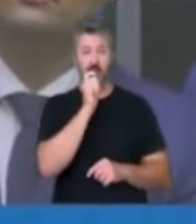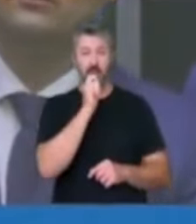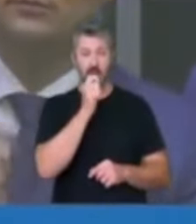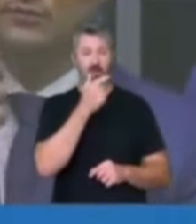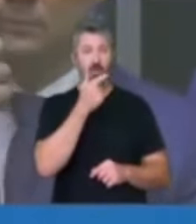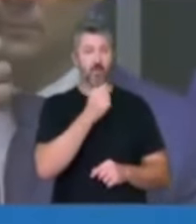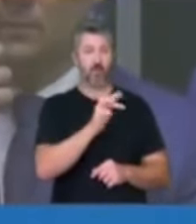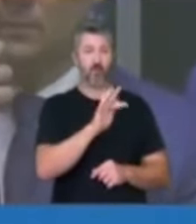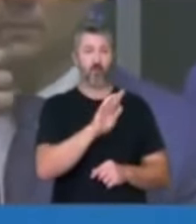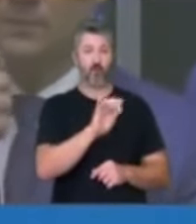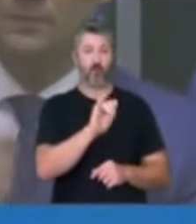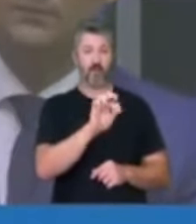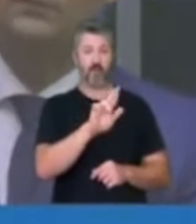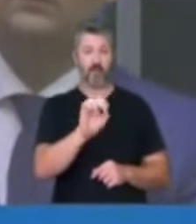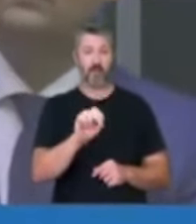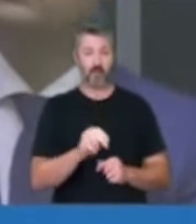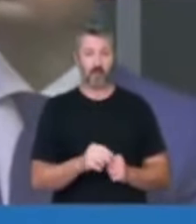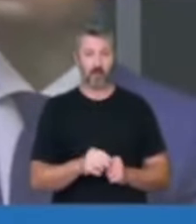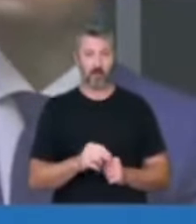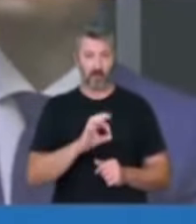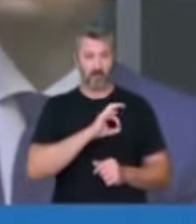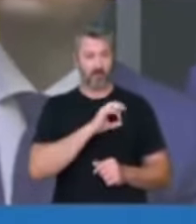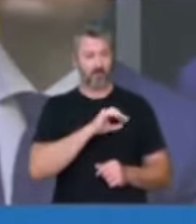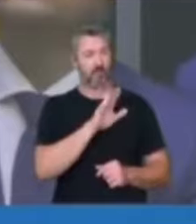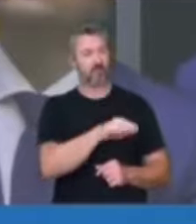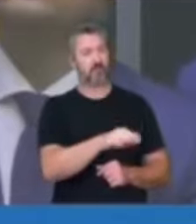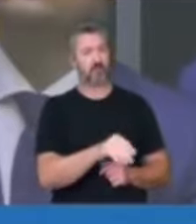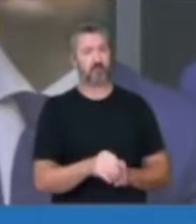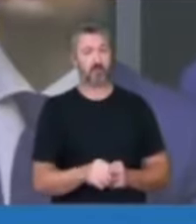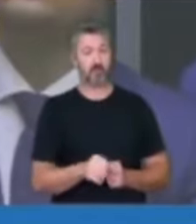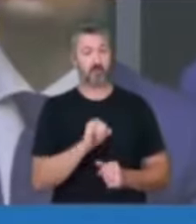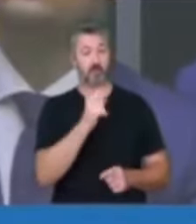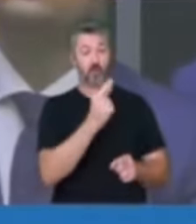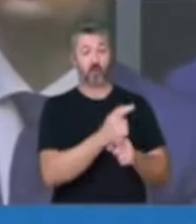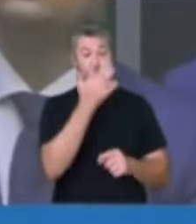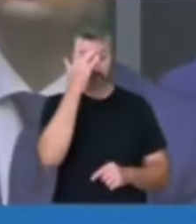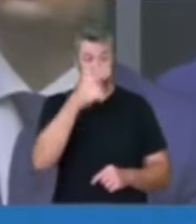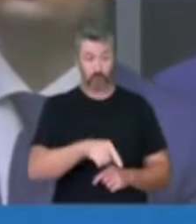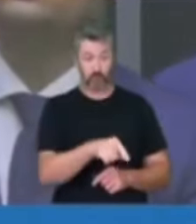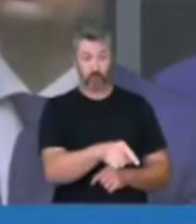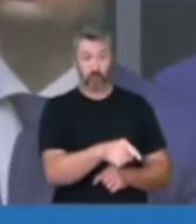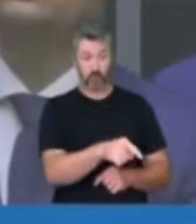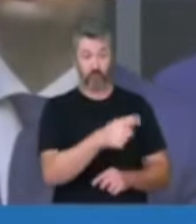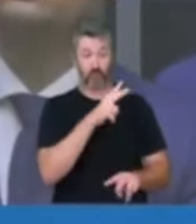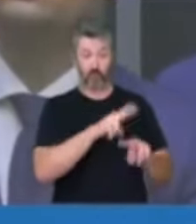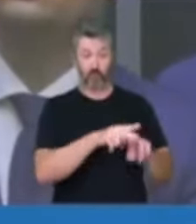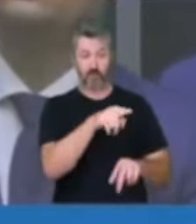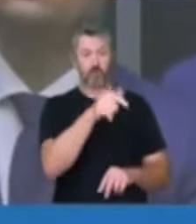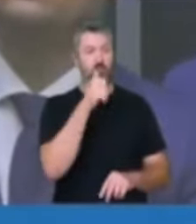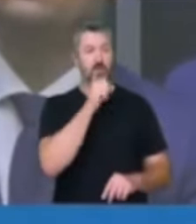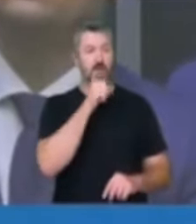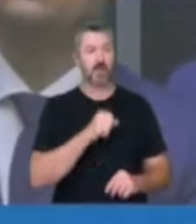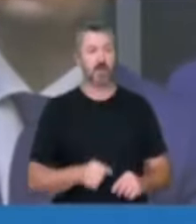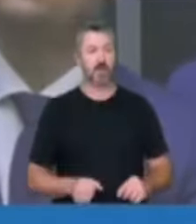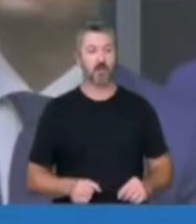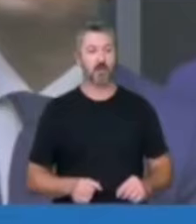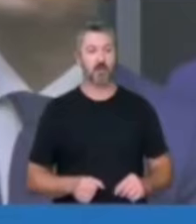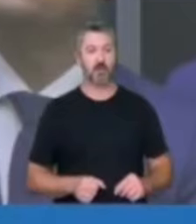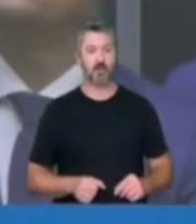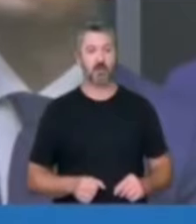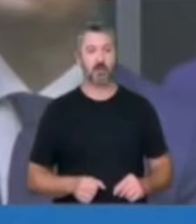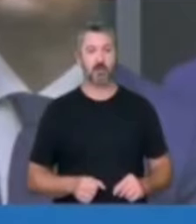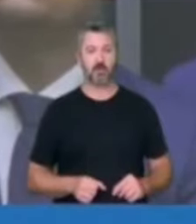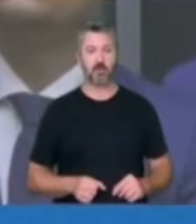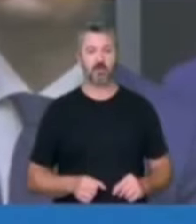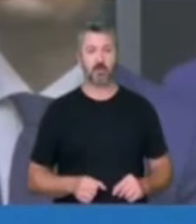vocês imaginam a policial chegar pro fogueteiro e falar o seguinte se eu te encontrar aqui amanhã na boca de fumo eu vou prender a sua mãe você vai